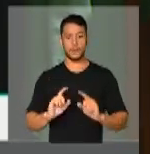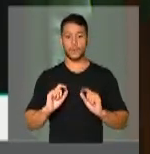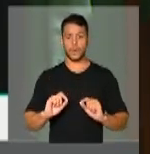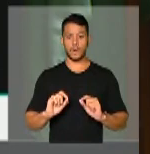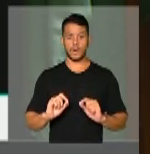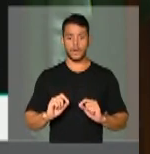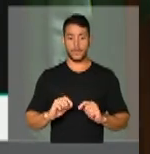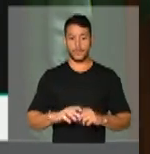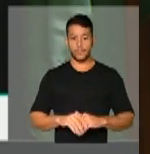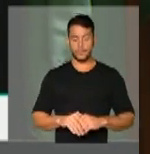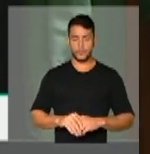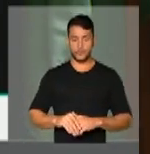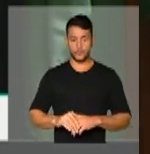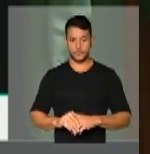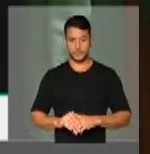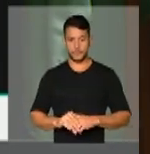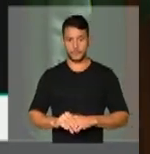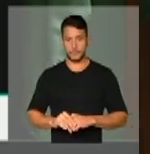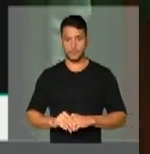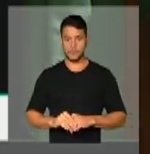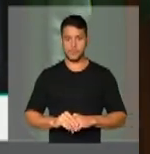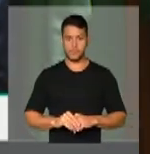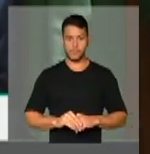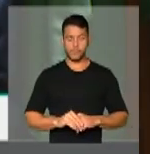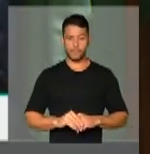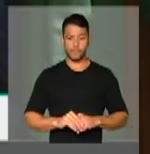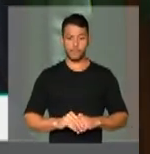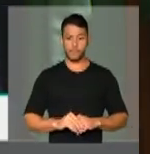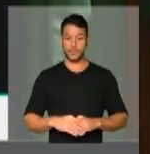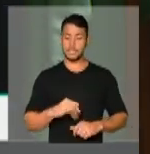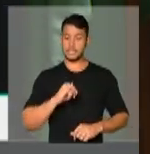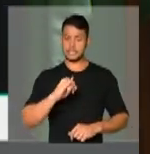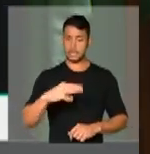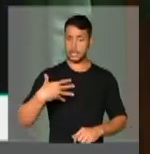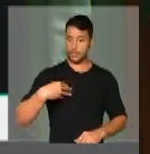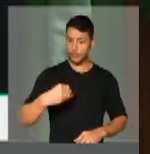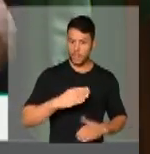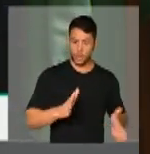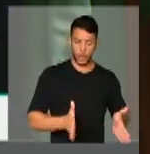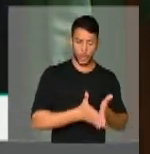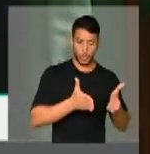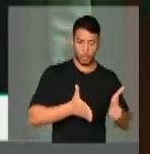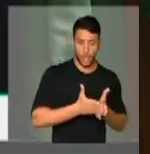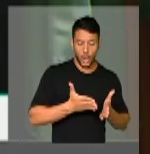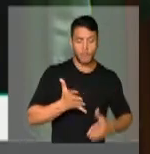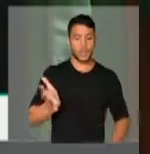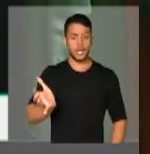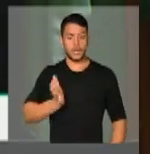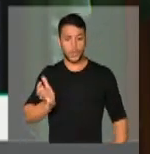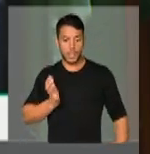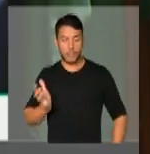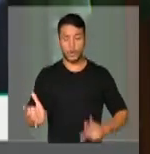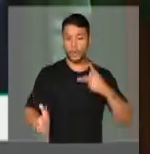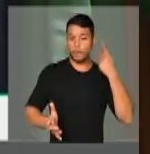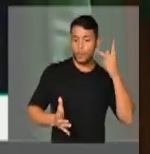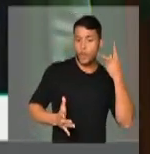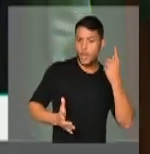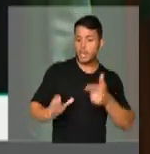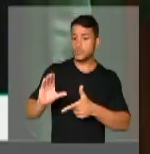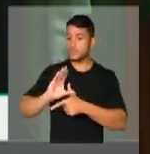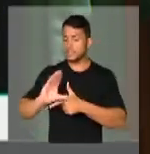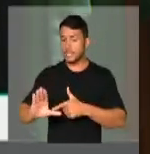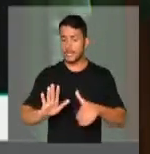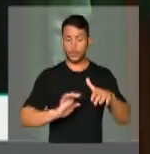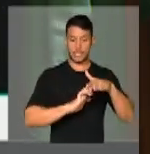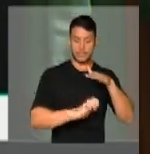ele disse que no dia em que o filho do pobre e do rico, do político e do cidadão, do empresário e